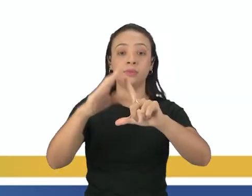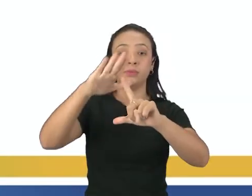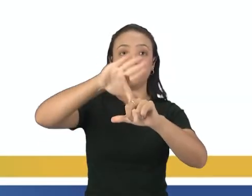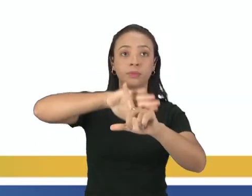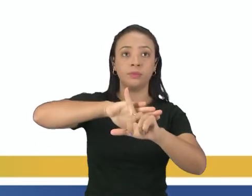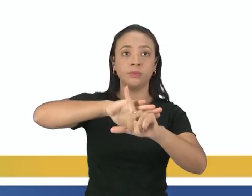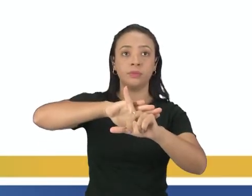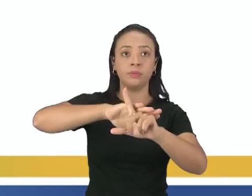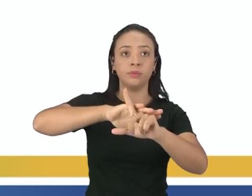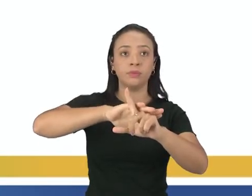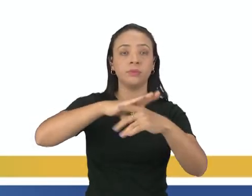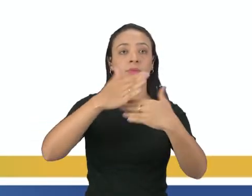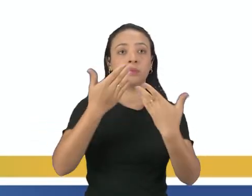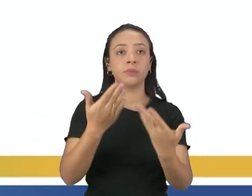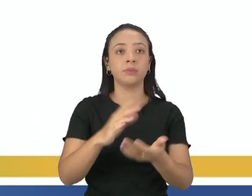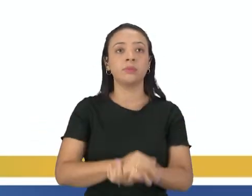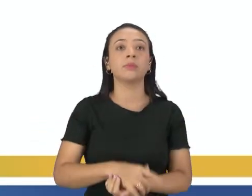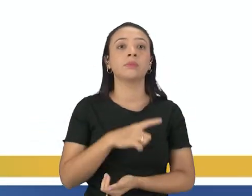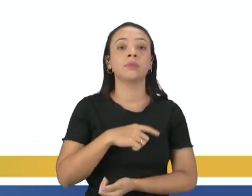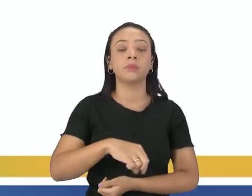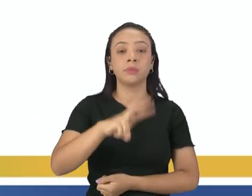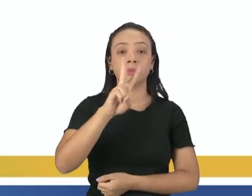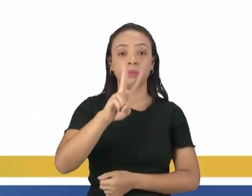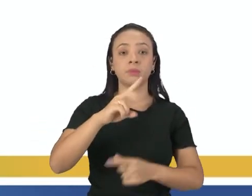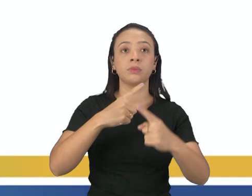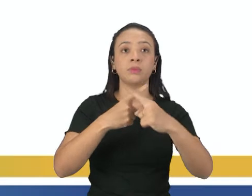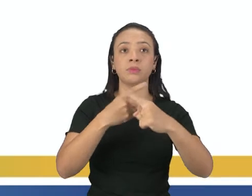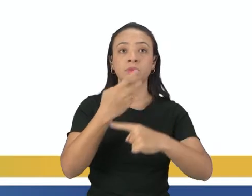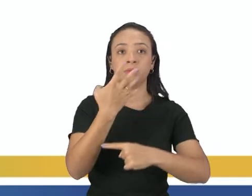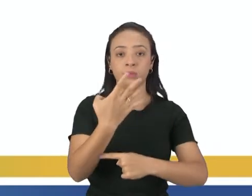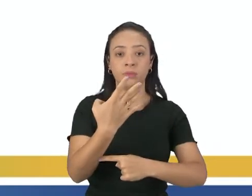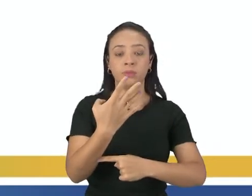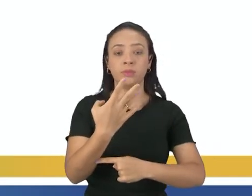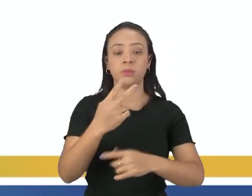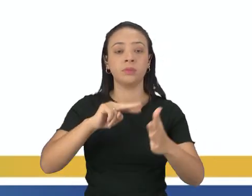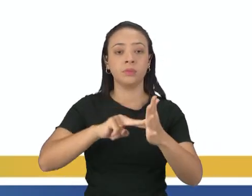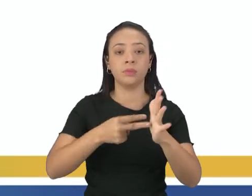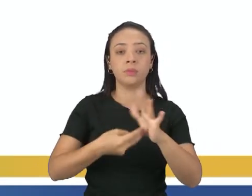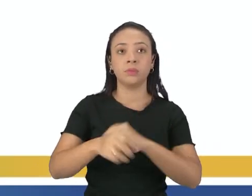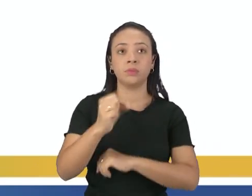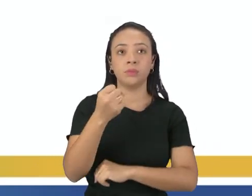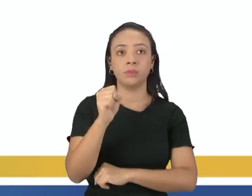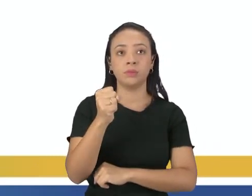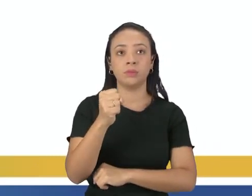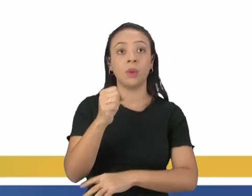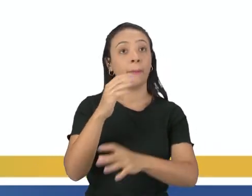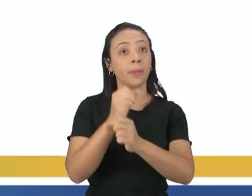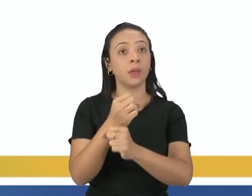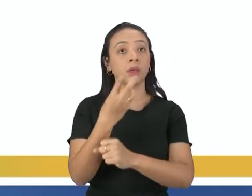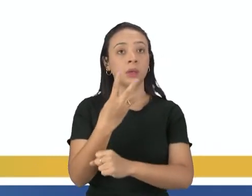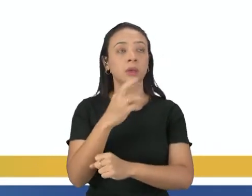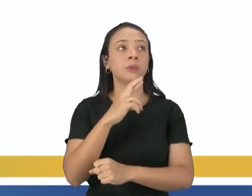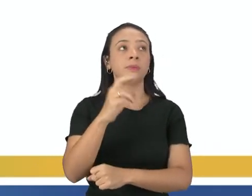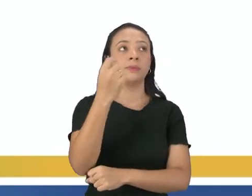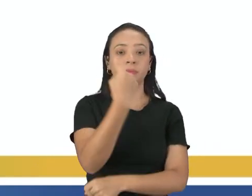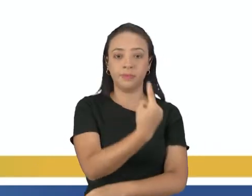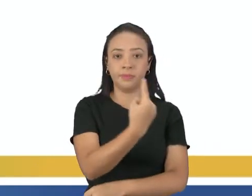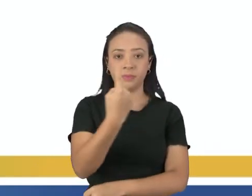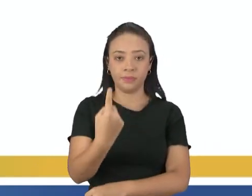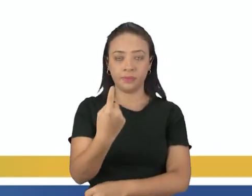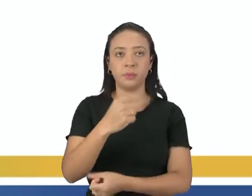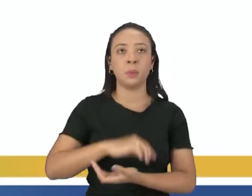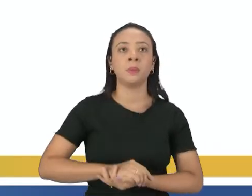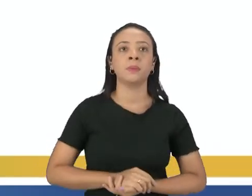igual a 3. Teremos aí, então, 2 vezes 4, que é igual a 8, mais 3, que é igual